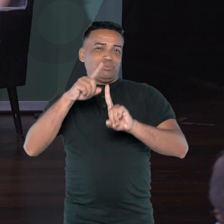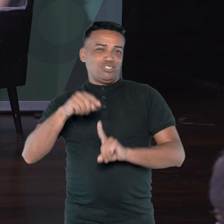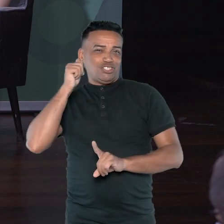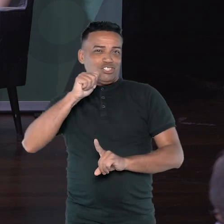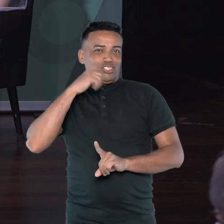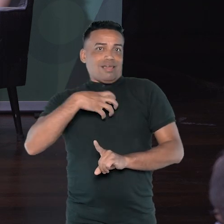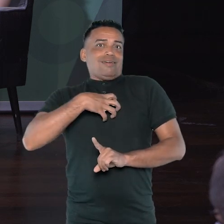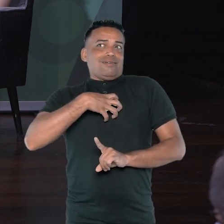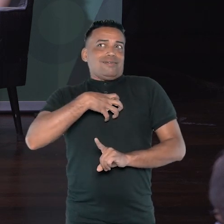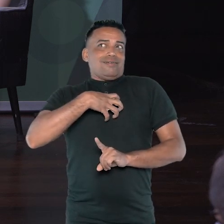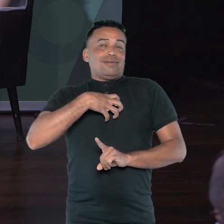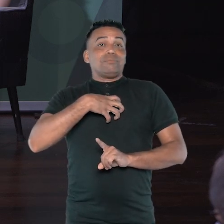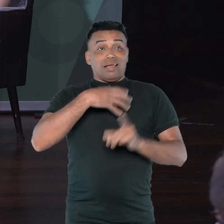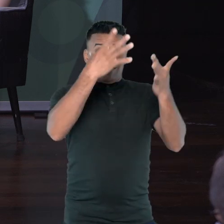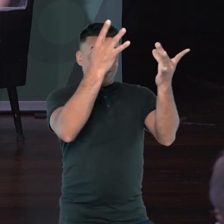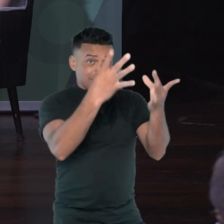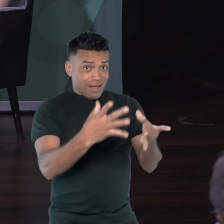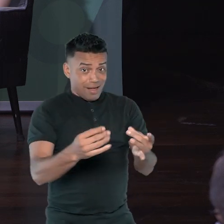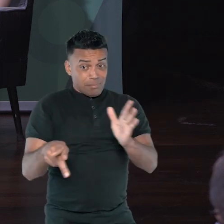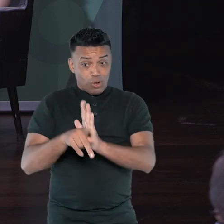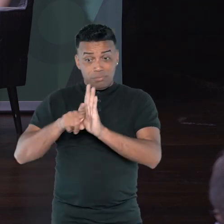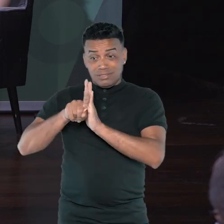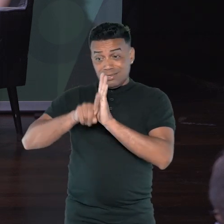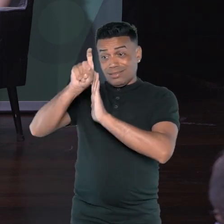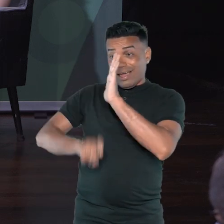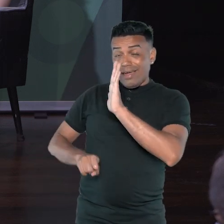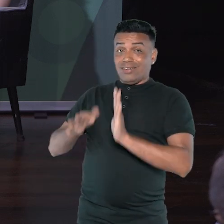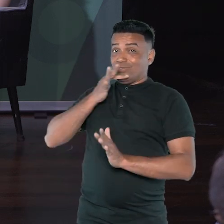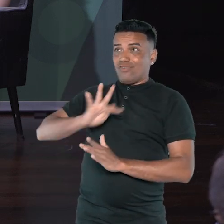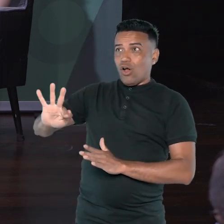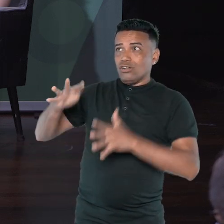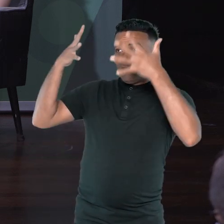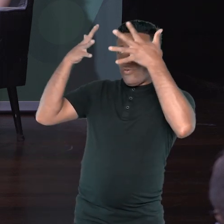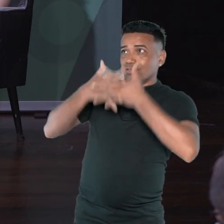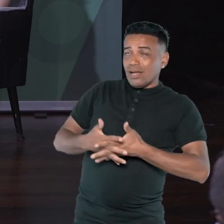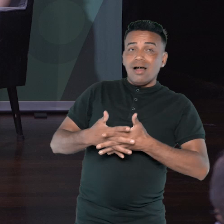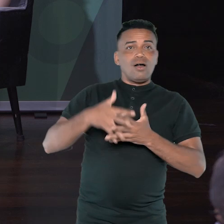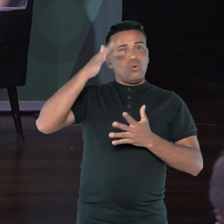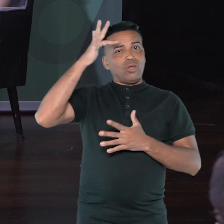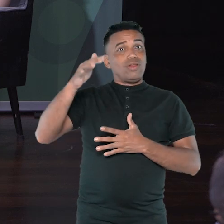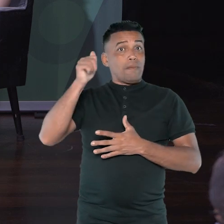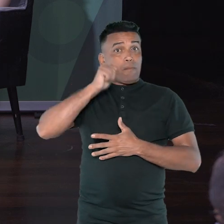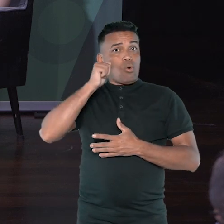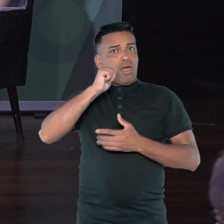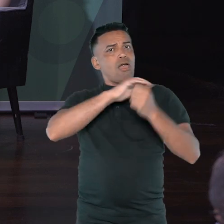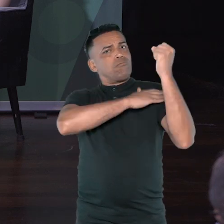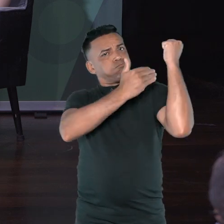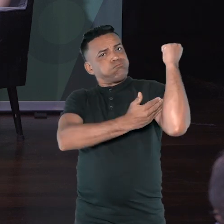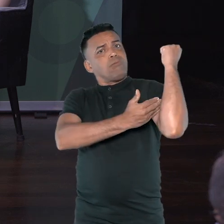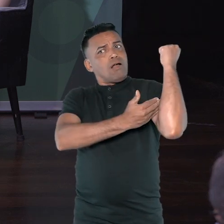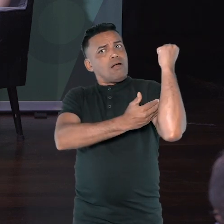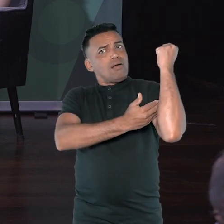Contudo, partindo de um detalhe nos textos freudianos, que denota essa confusão e das teorias feministas preocupadas com a temática